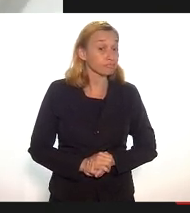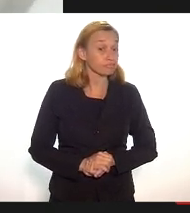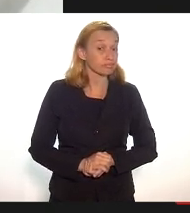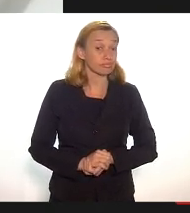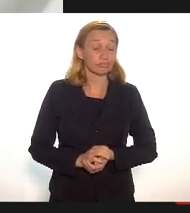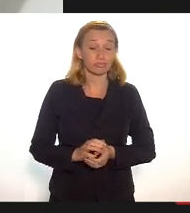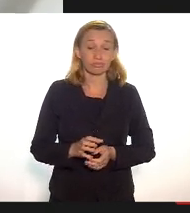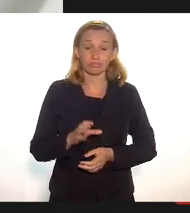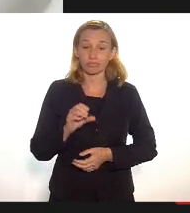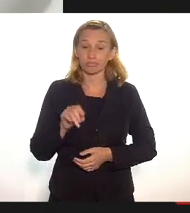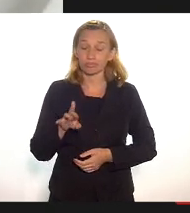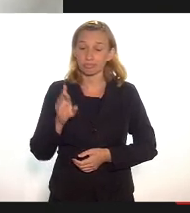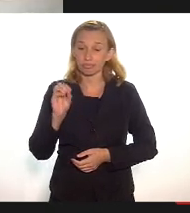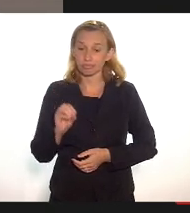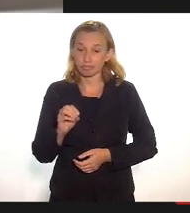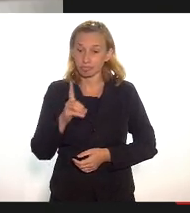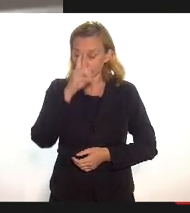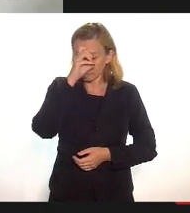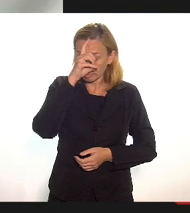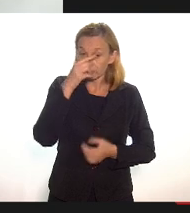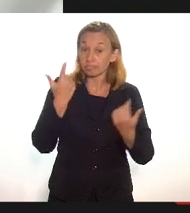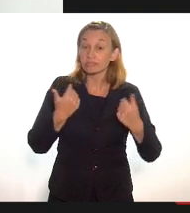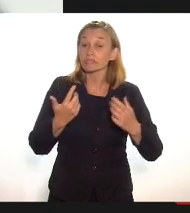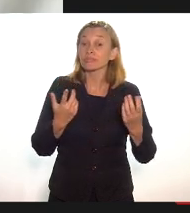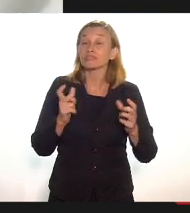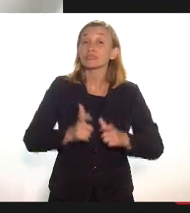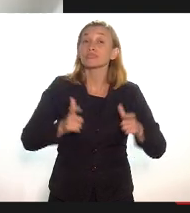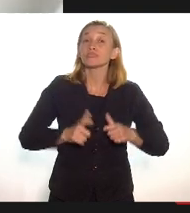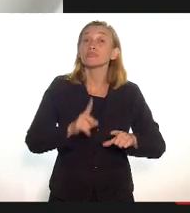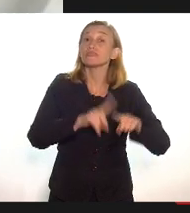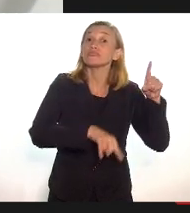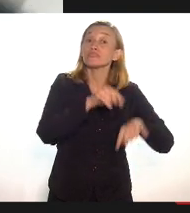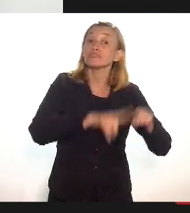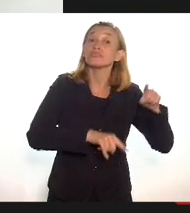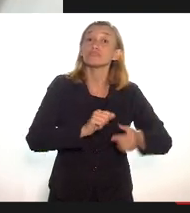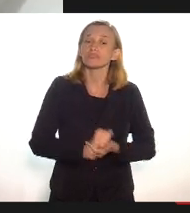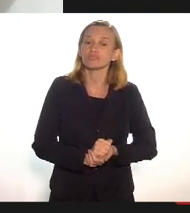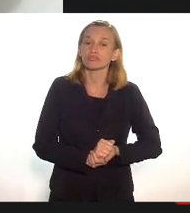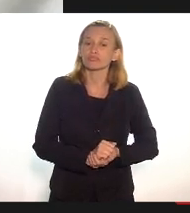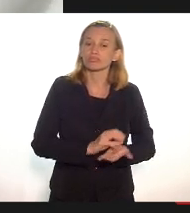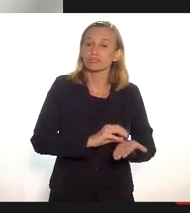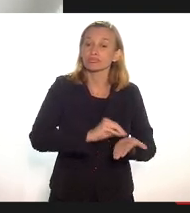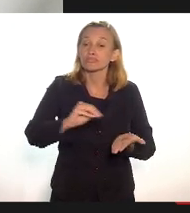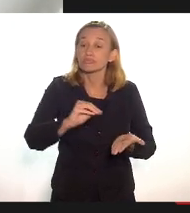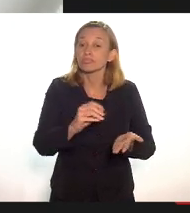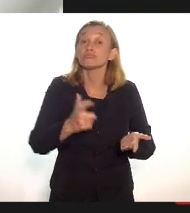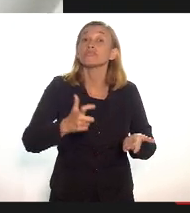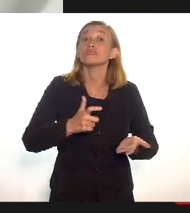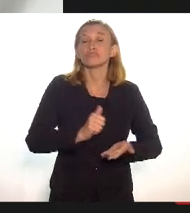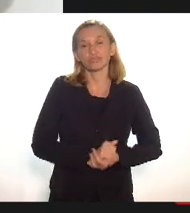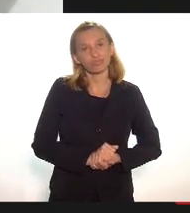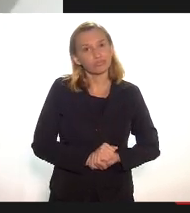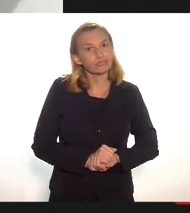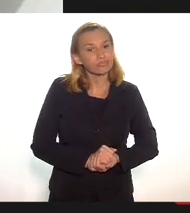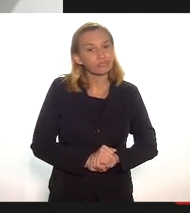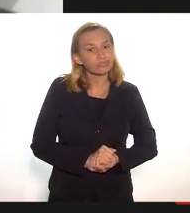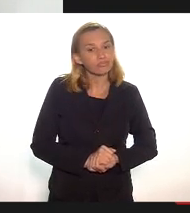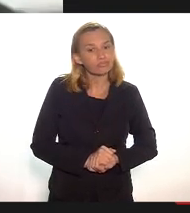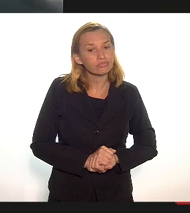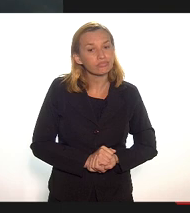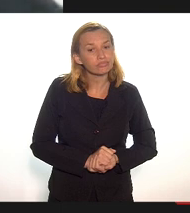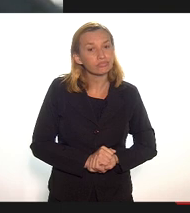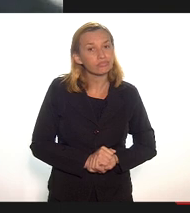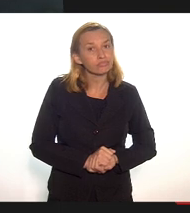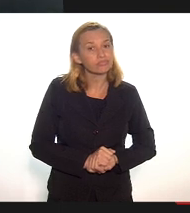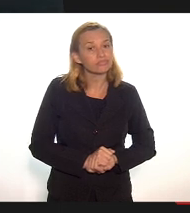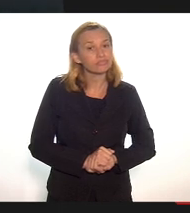hospitalar, para onde foram aqueles aparelhos, aqueles equipamentos. Não tem destino, porque eles são